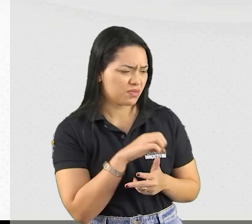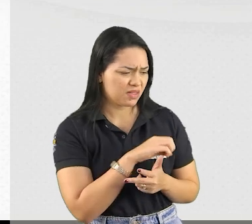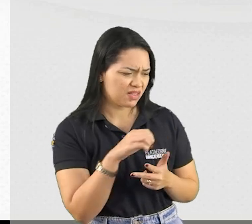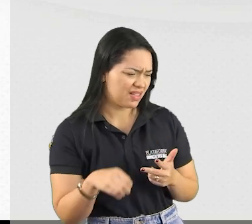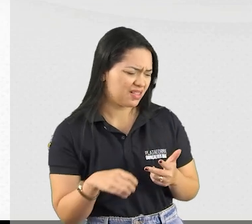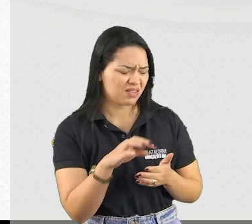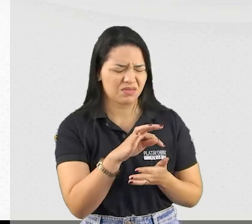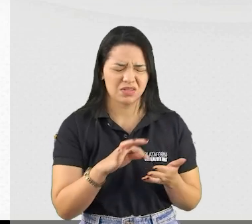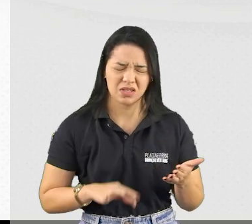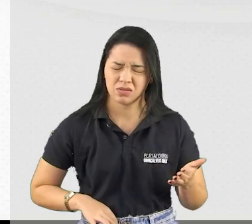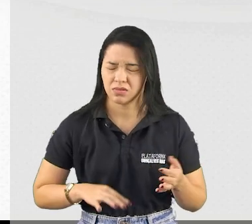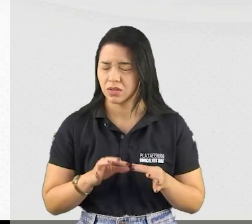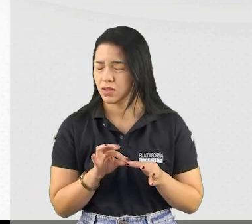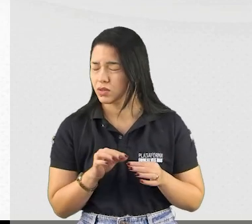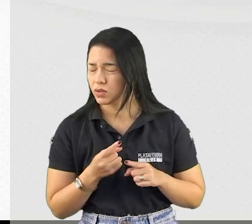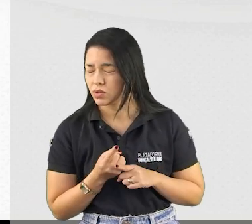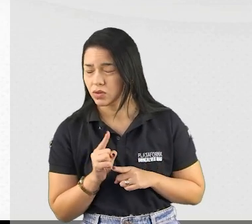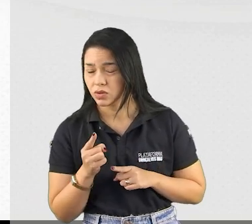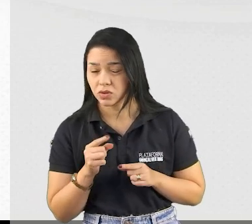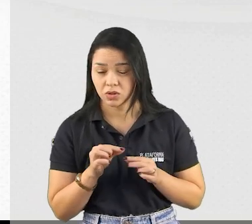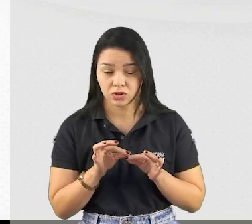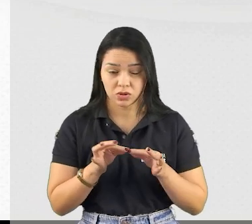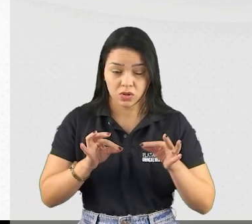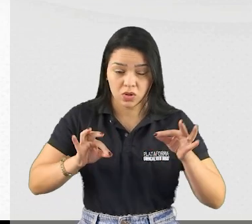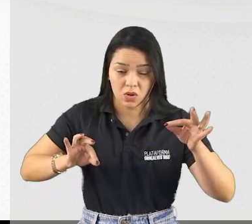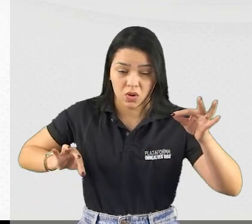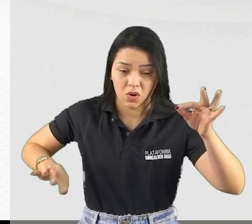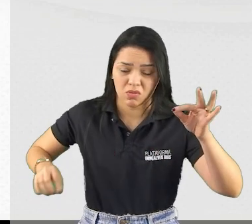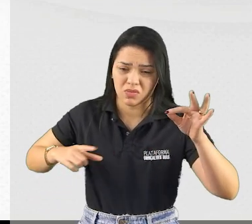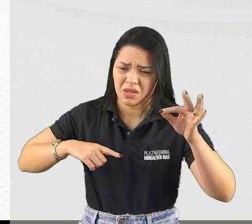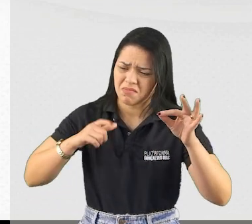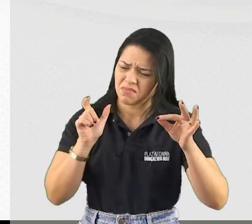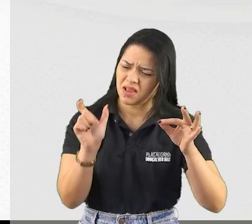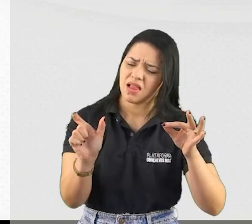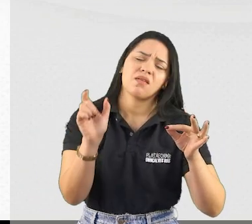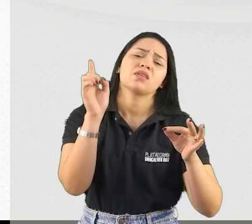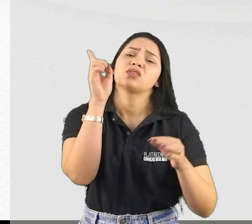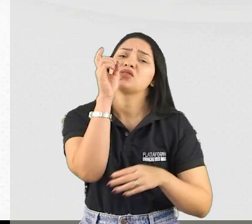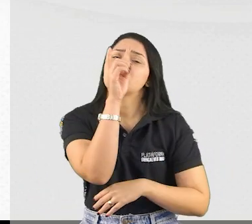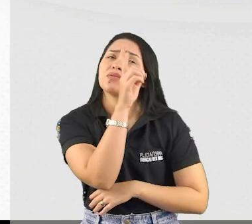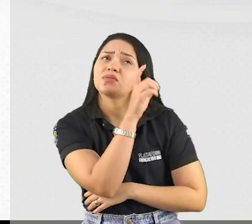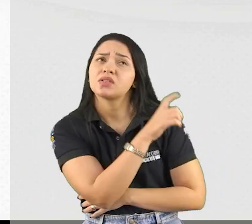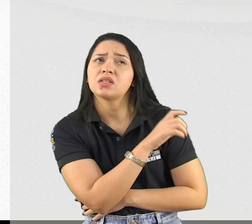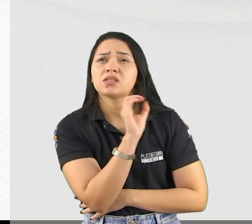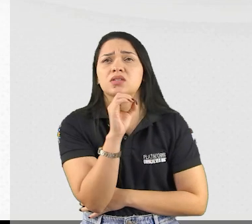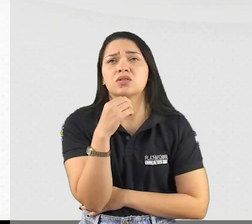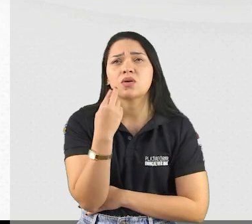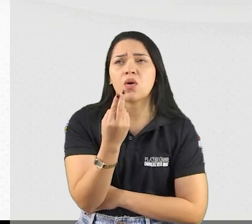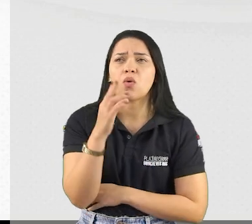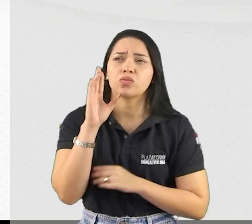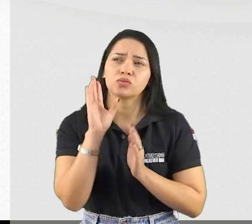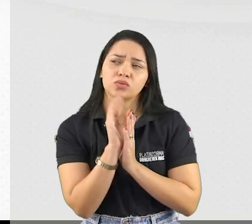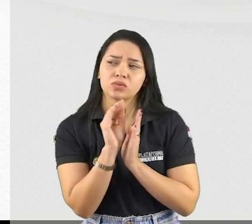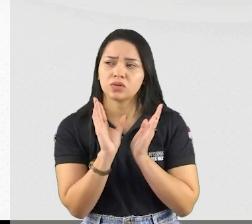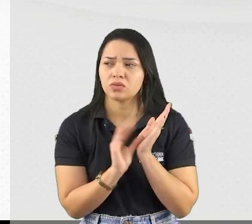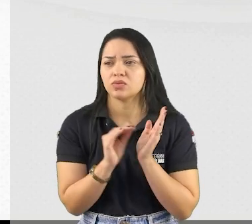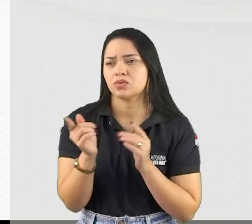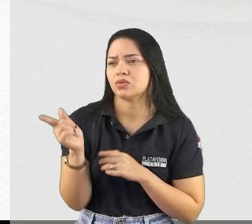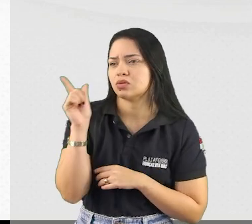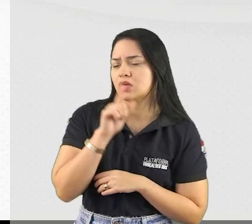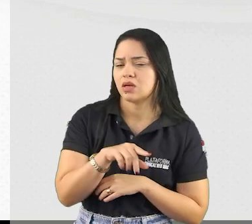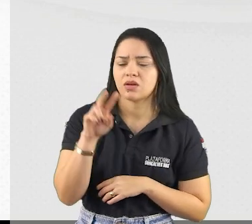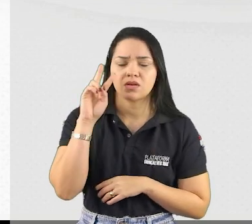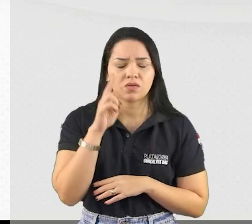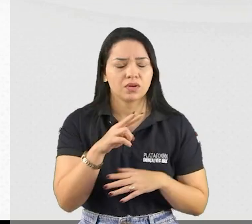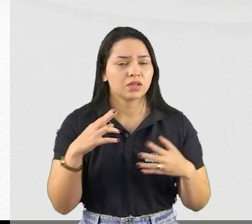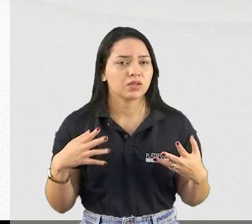textos enormes, que a gente não consegue entender. Tem palavras muito difíceis. Ou então os conteúdos, nem sempre a gente consegue ver todos